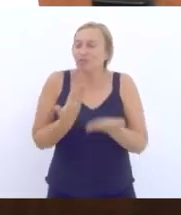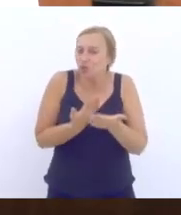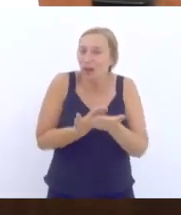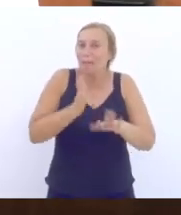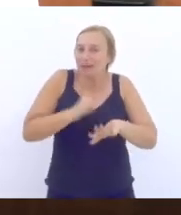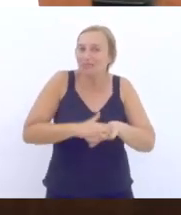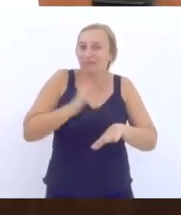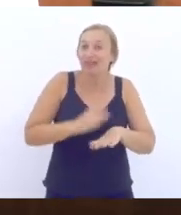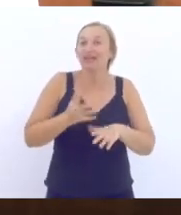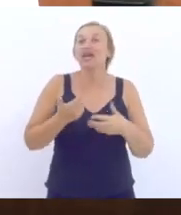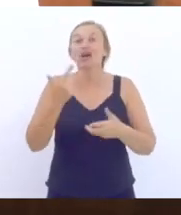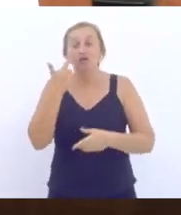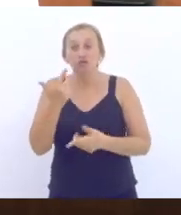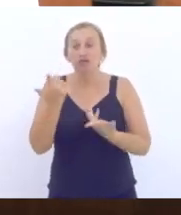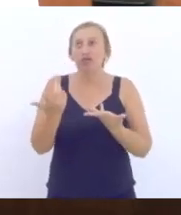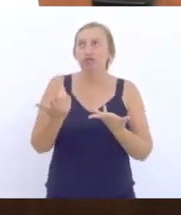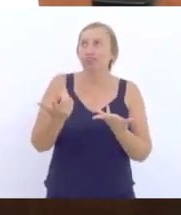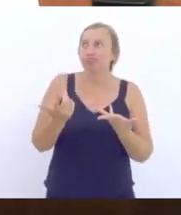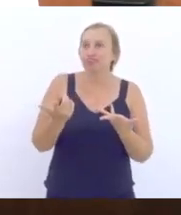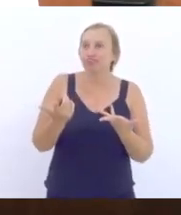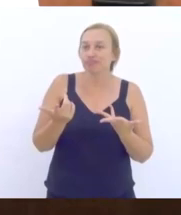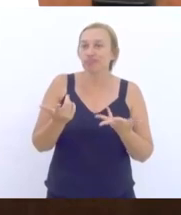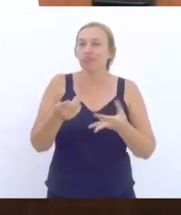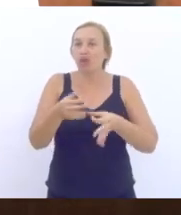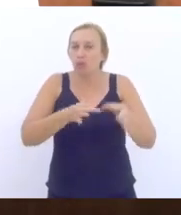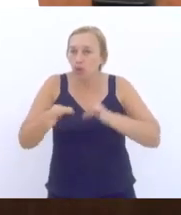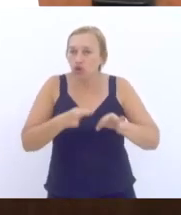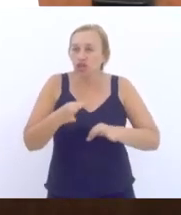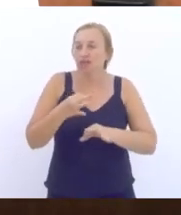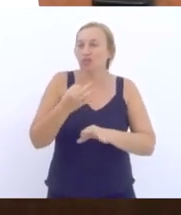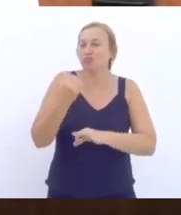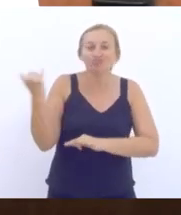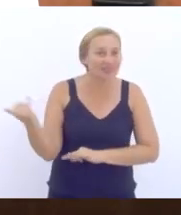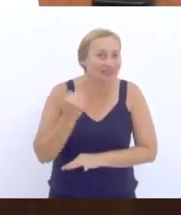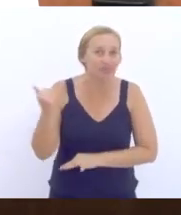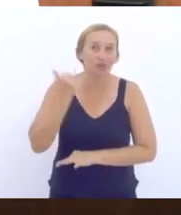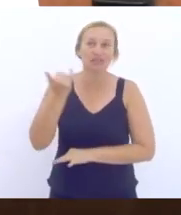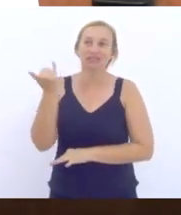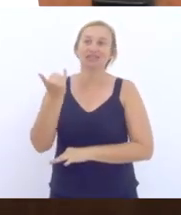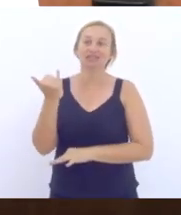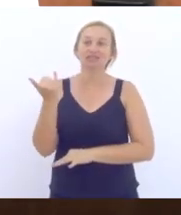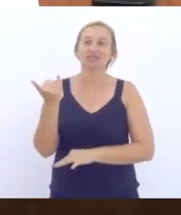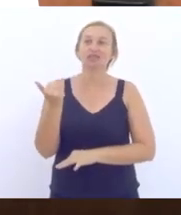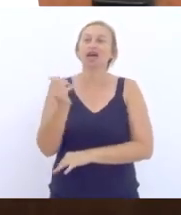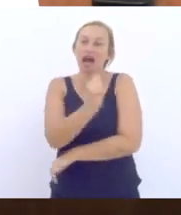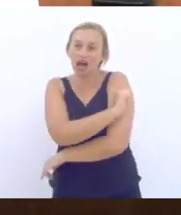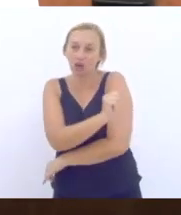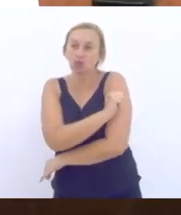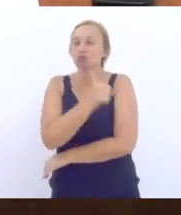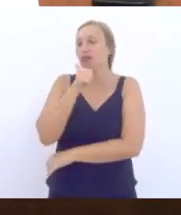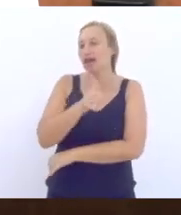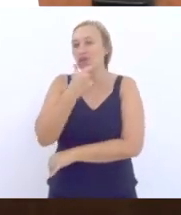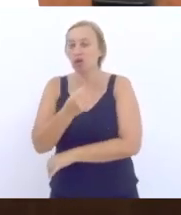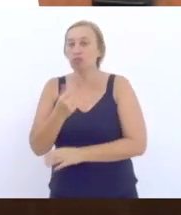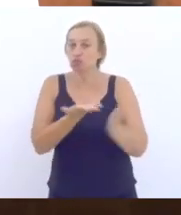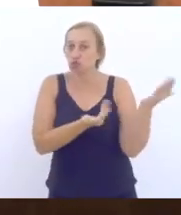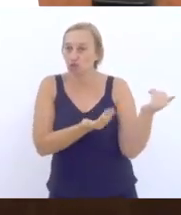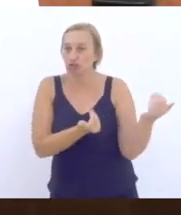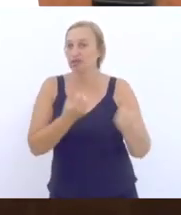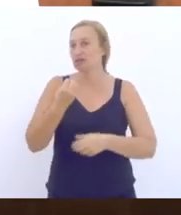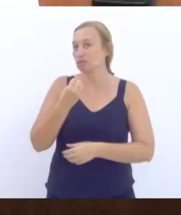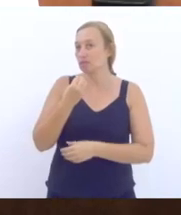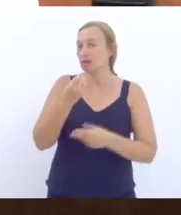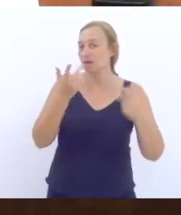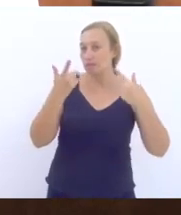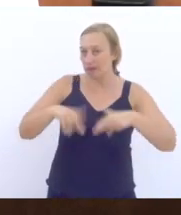mais. Então, acho que isso é um programa, assim, é um projeto hiper necessário e alunos e alunas jovens serão muito beneficiados